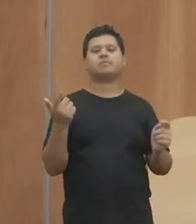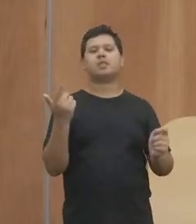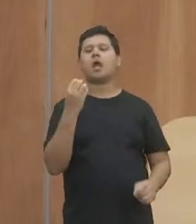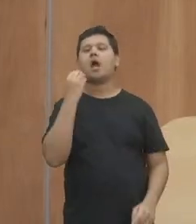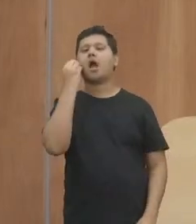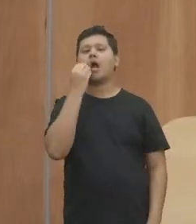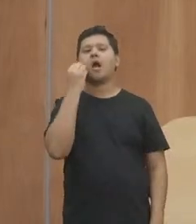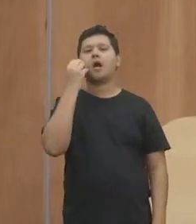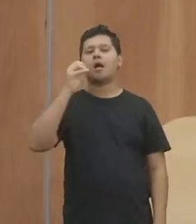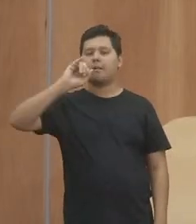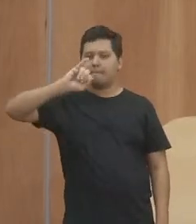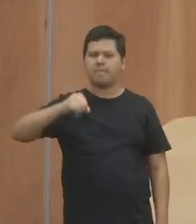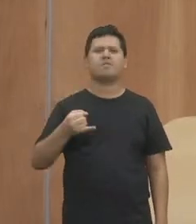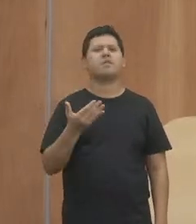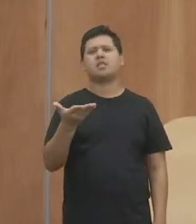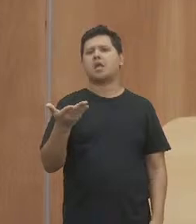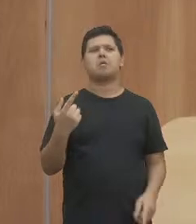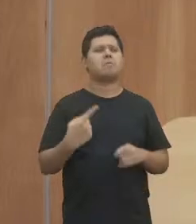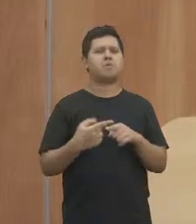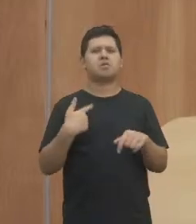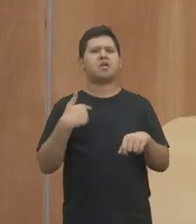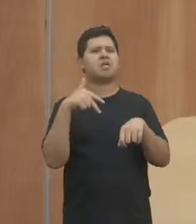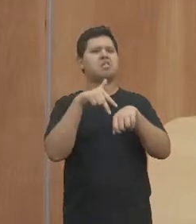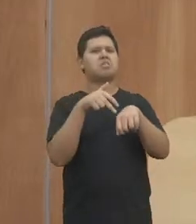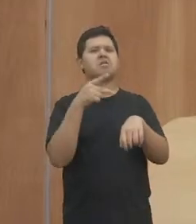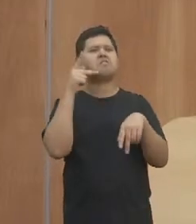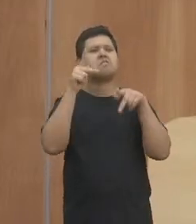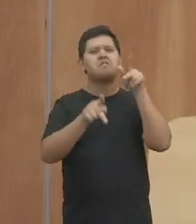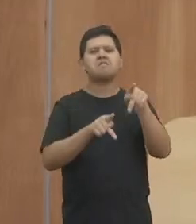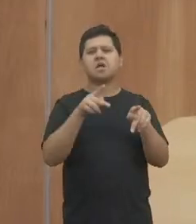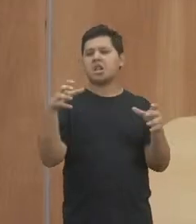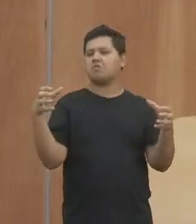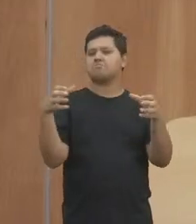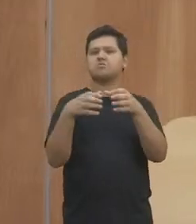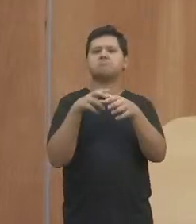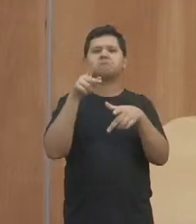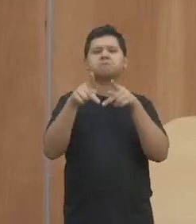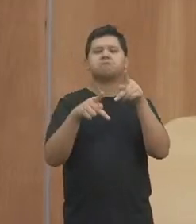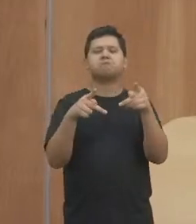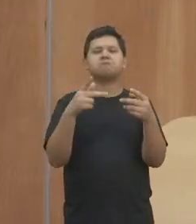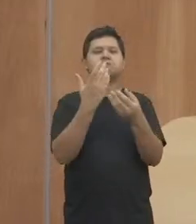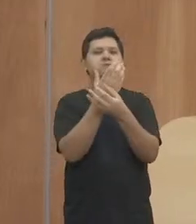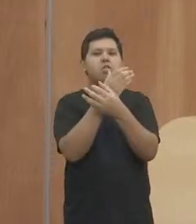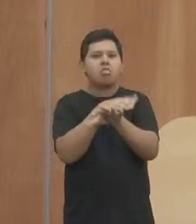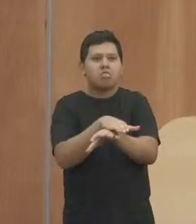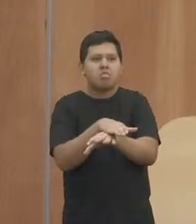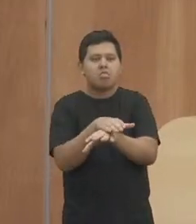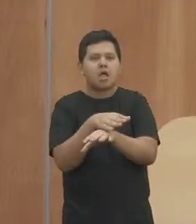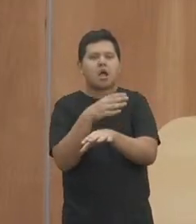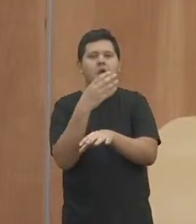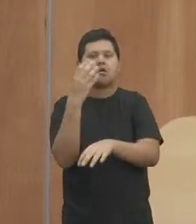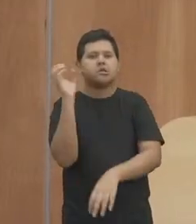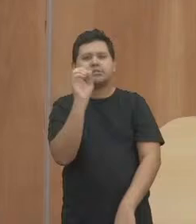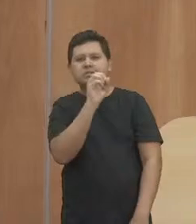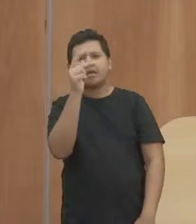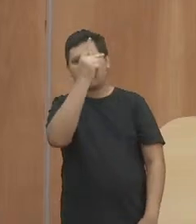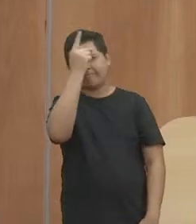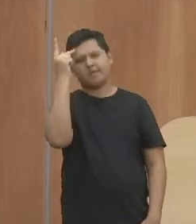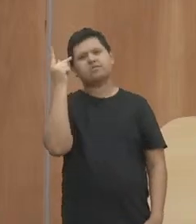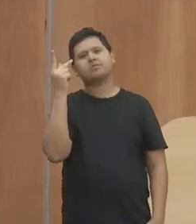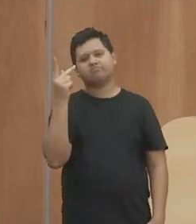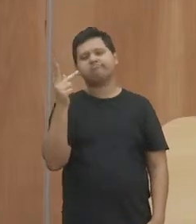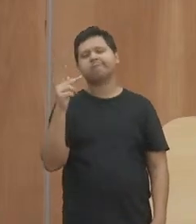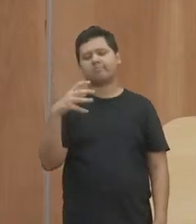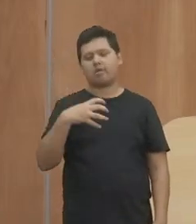aproveitar melhor esse momento, porque falar aqui para uma plateia vazia, para uma transmissão que mal tem pessoas assistindo, é bastante